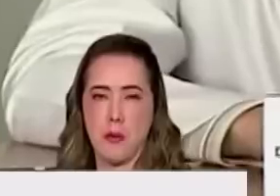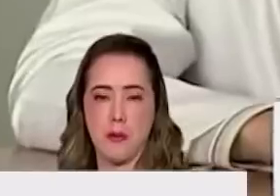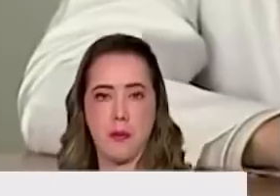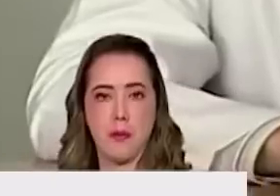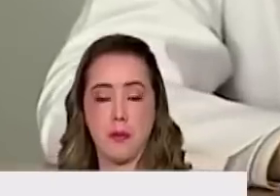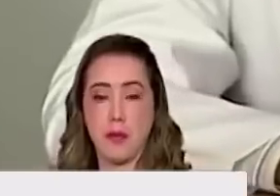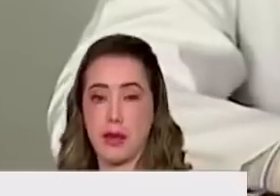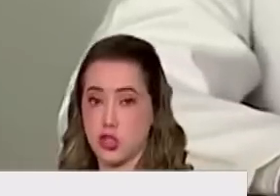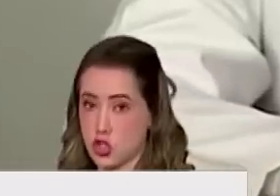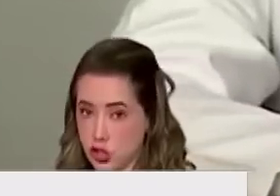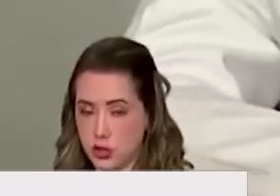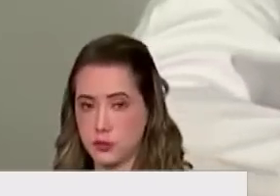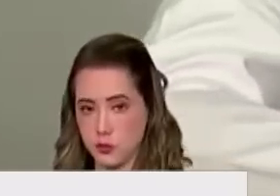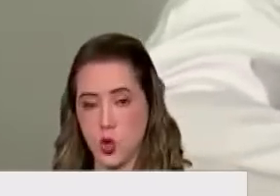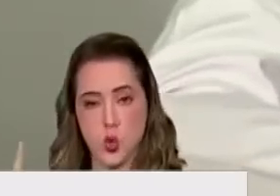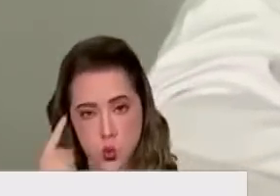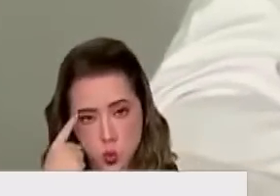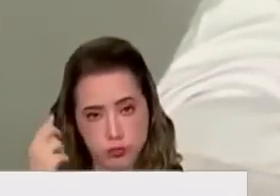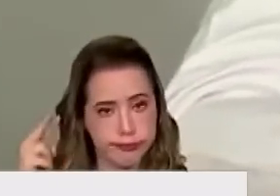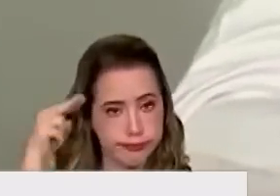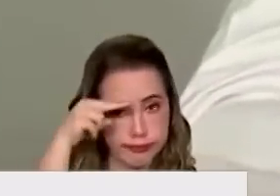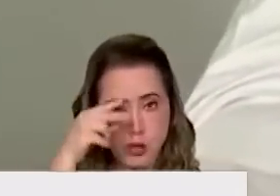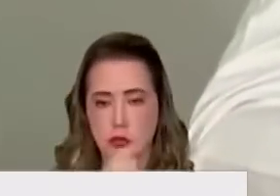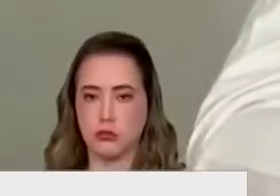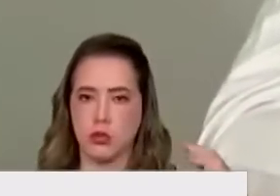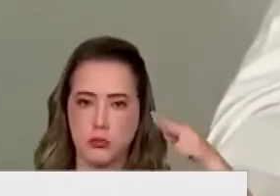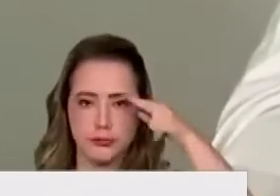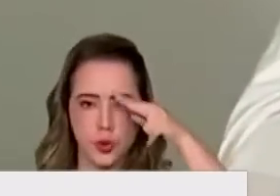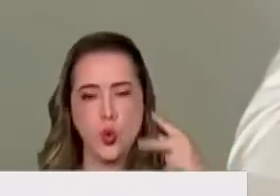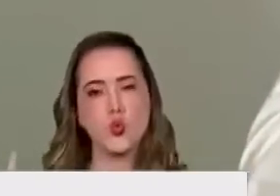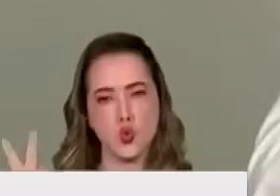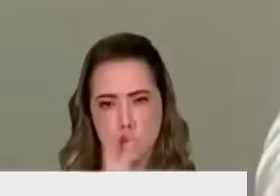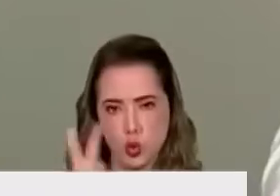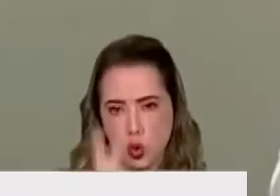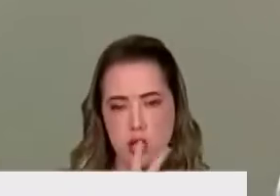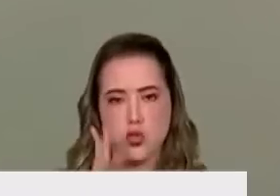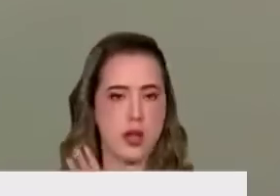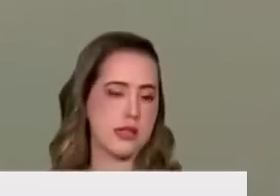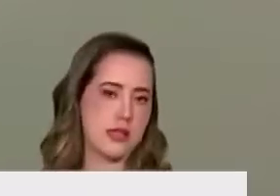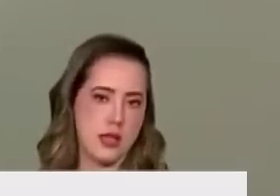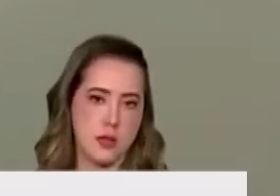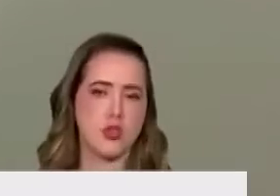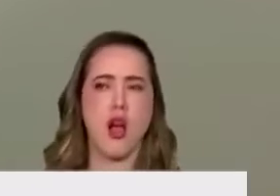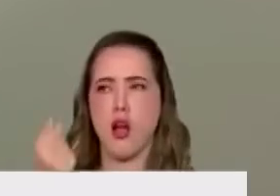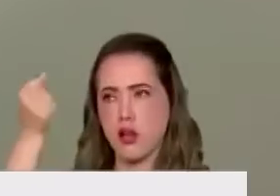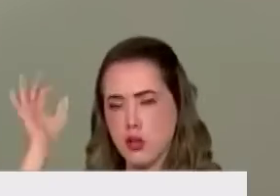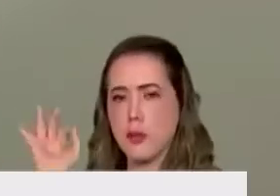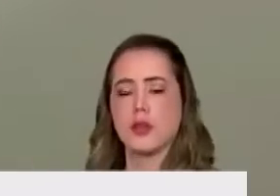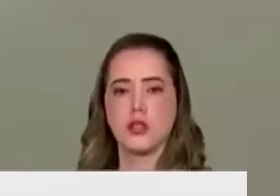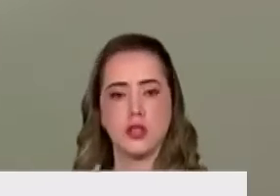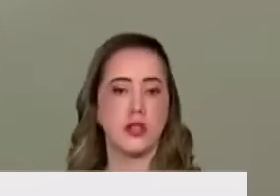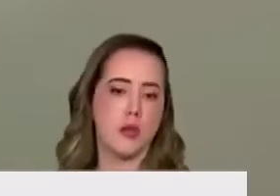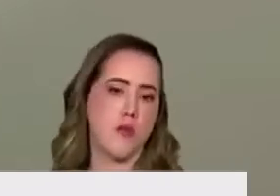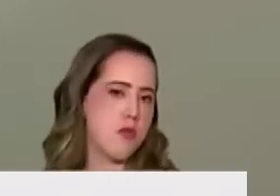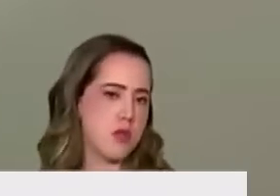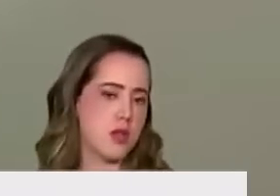Nos dois olhos, foi feito logo após a cirurgia, aproveitando a anestesia. Uma coisa simples, que já há muito tempo estava programado, e se